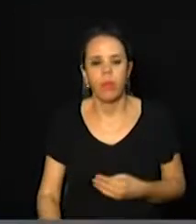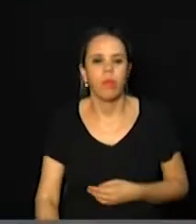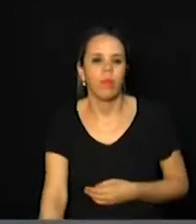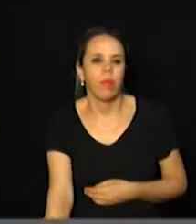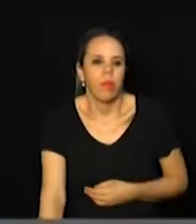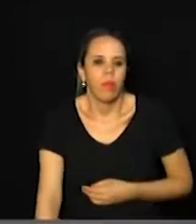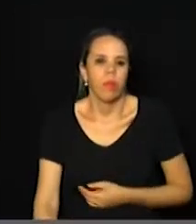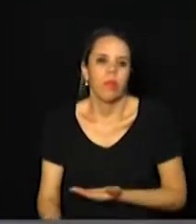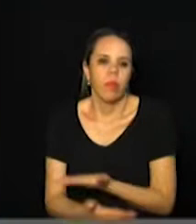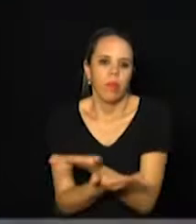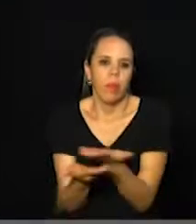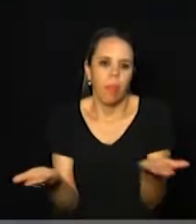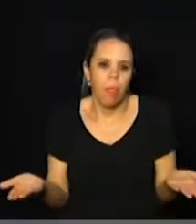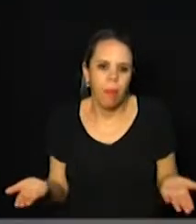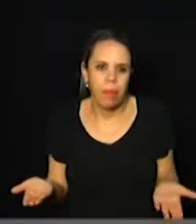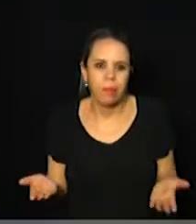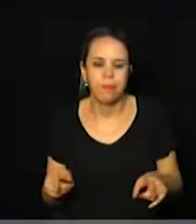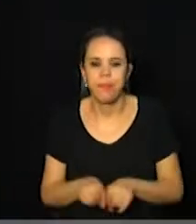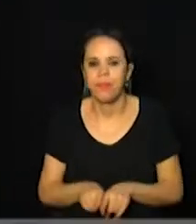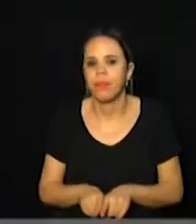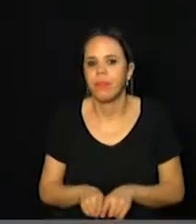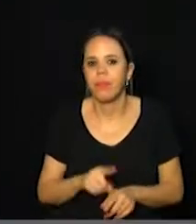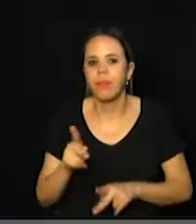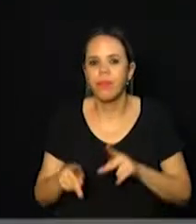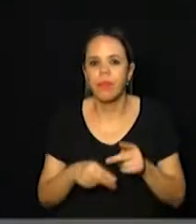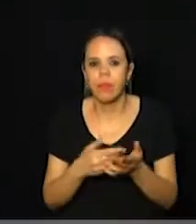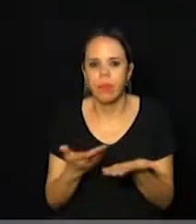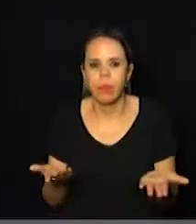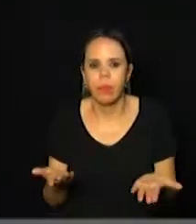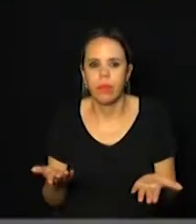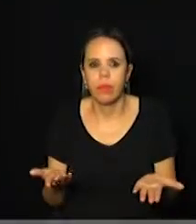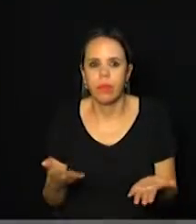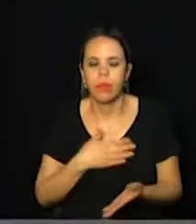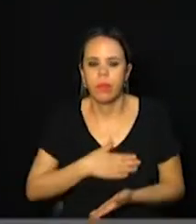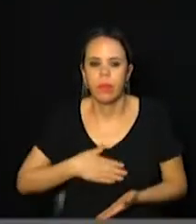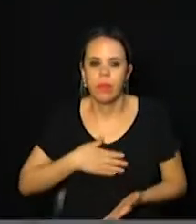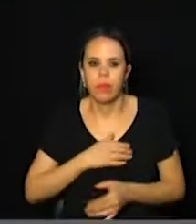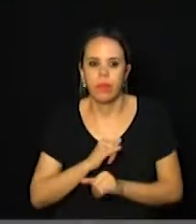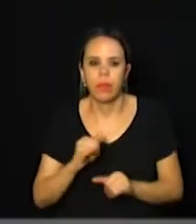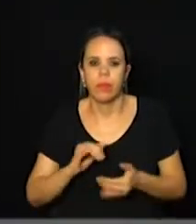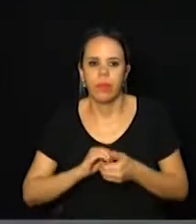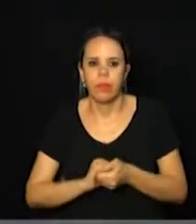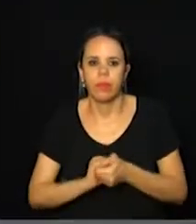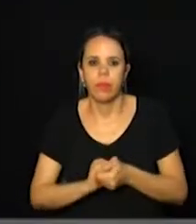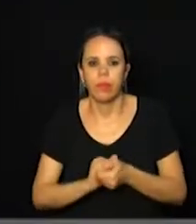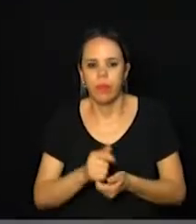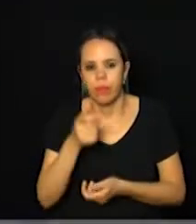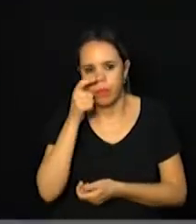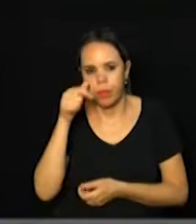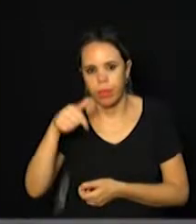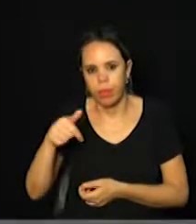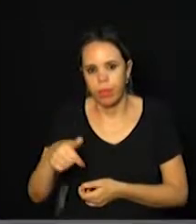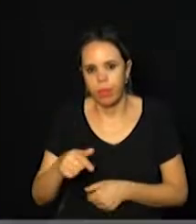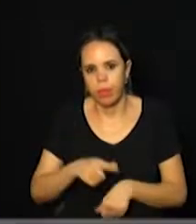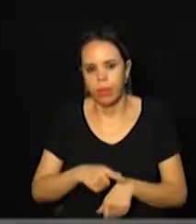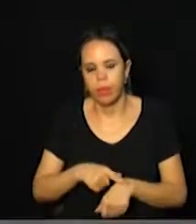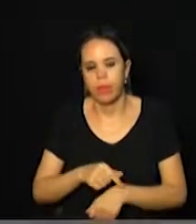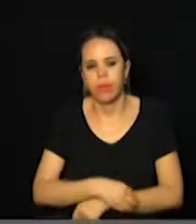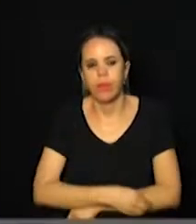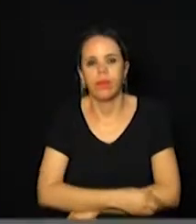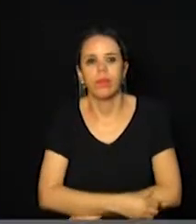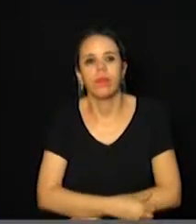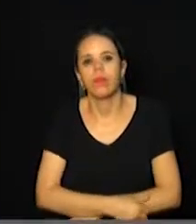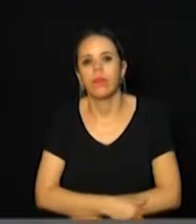senhora e senhores também aos telespectadores a gente gostaríamos de comentar que estão dizendo nessa nesse momento